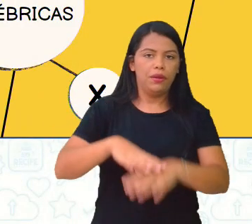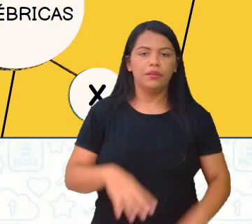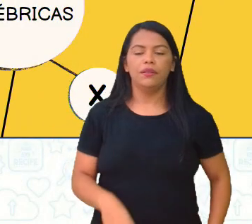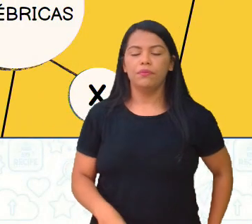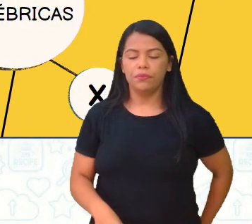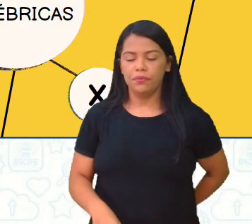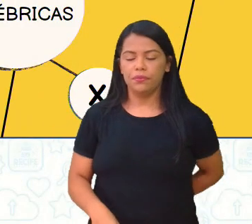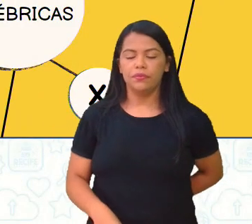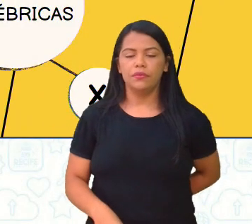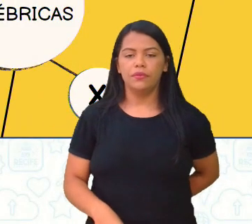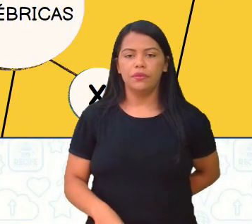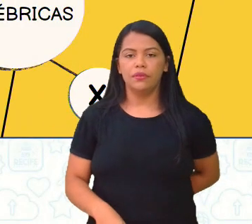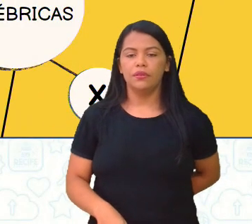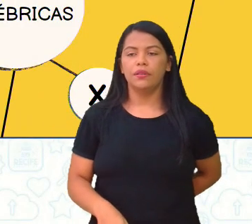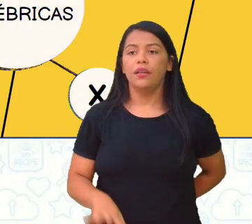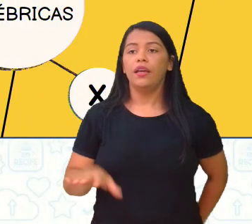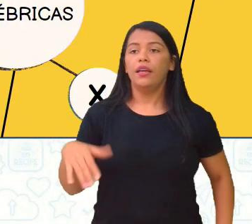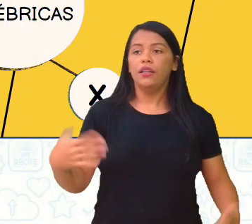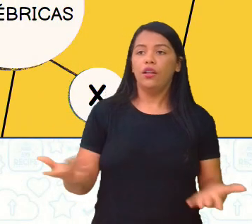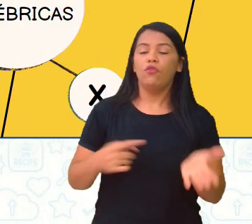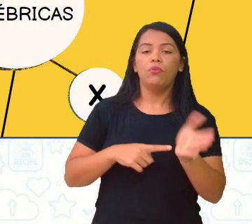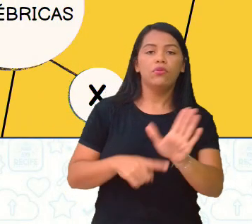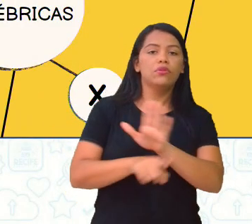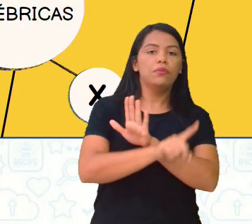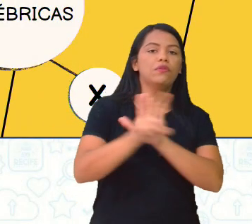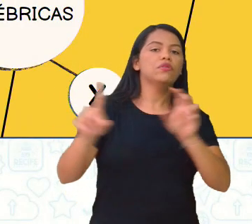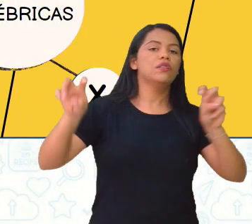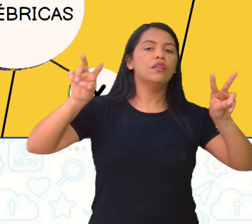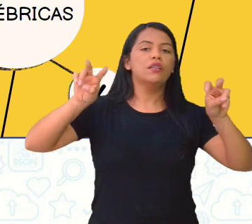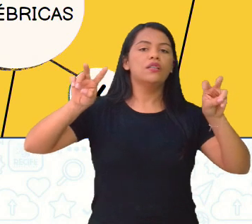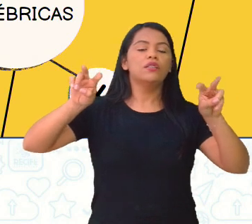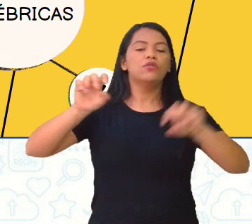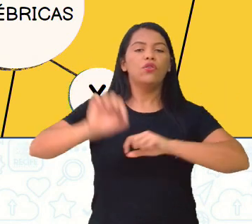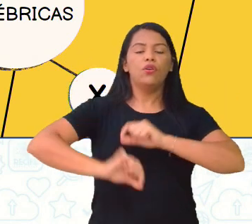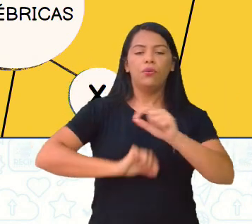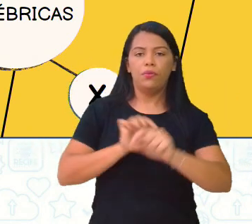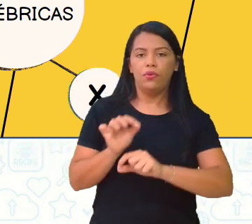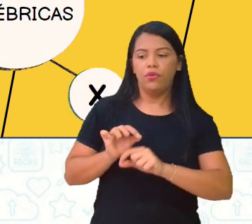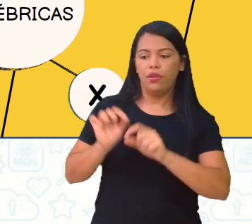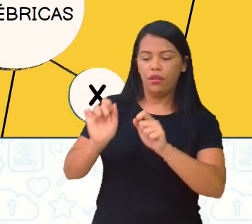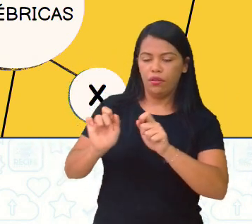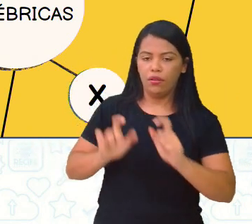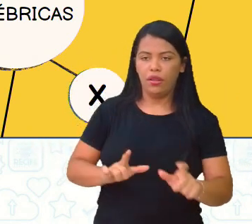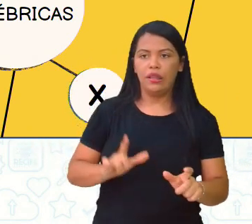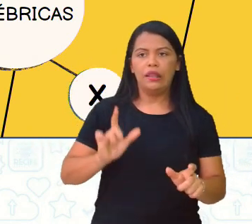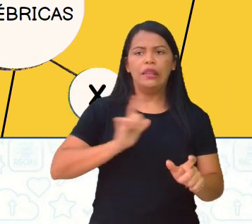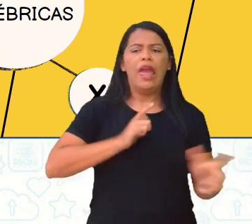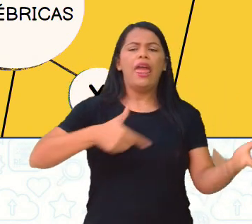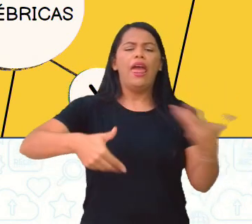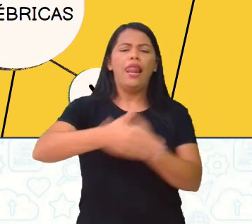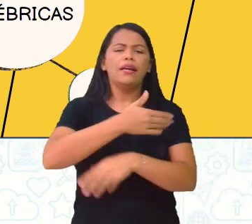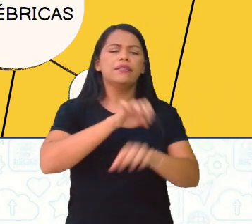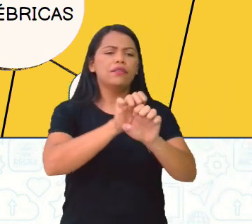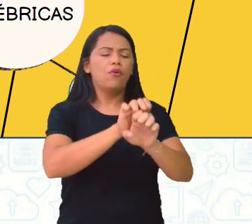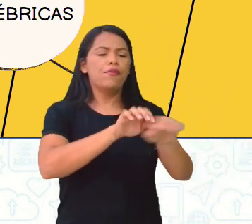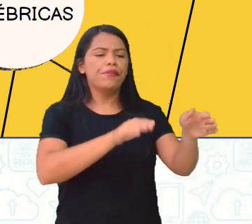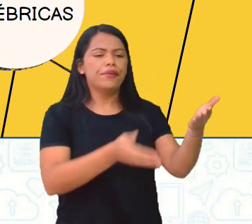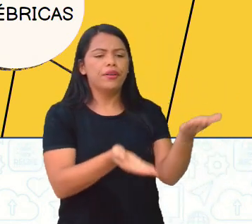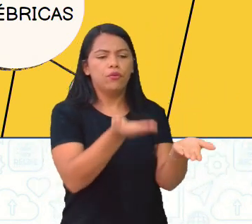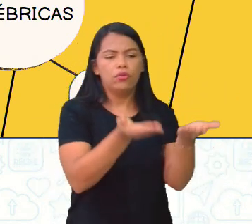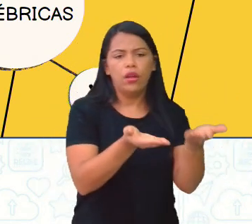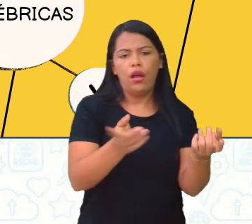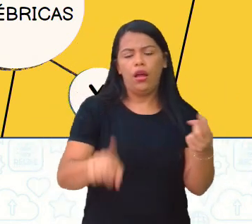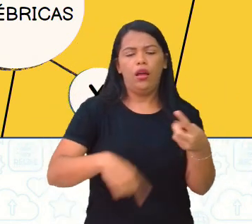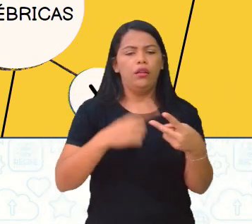o recorte que eu fiz no mundo da matemática sobre equação. Então, tem a ver com igualdade, eu vou mexer com